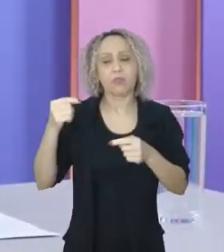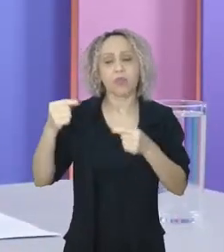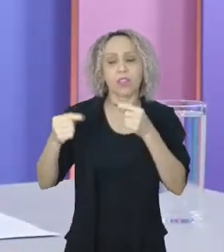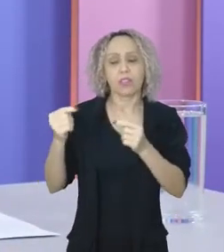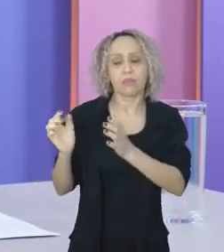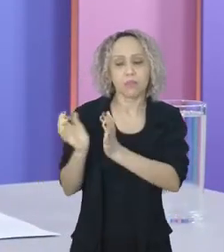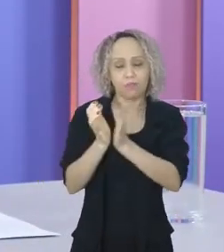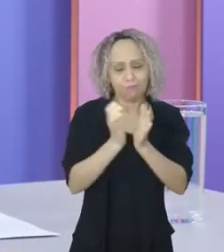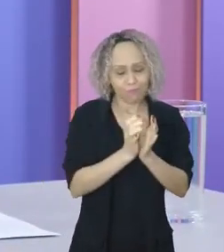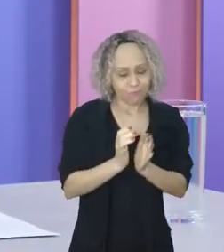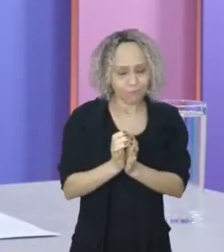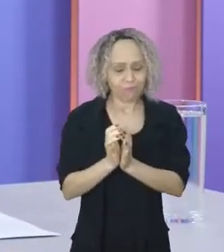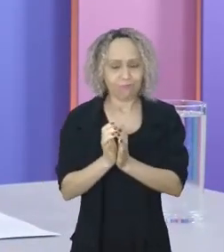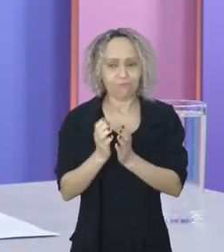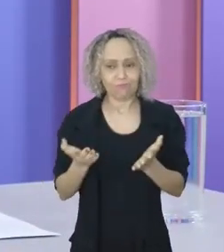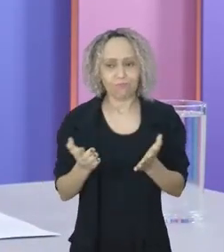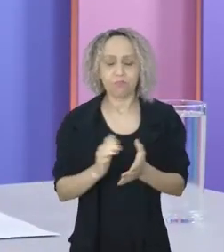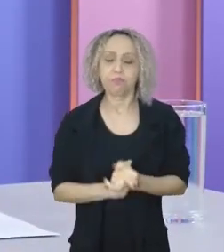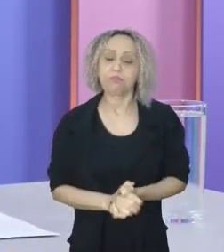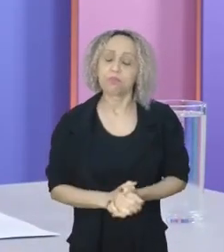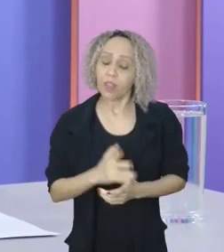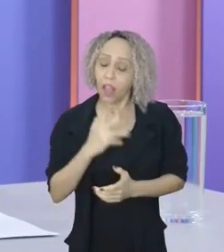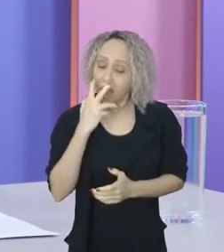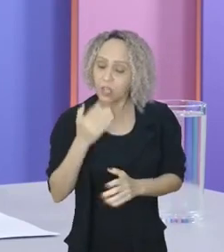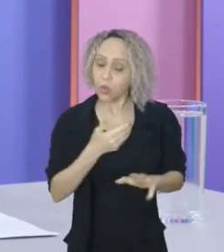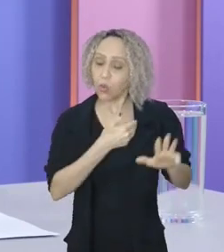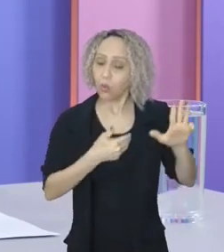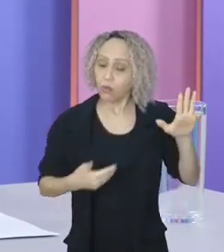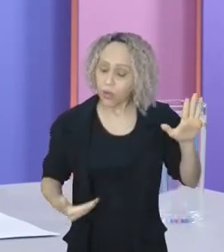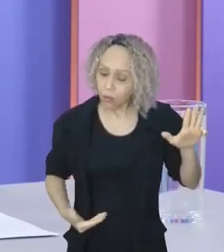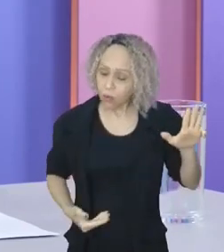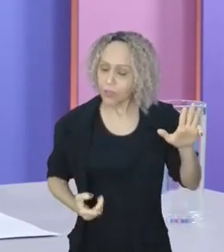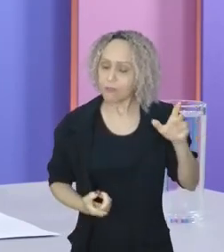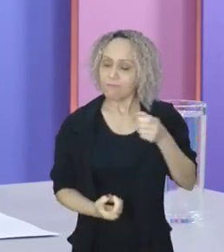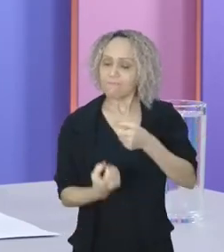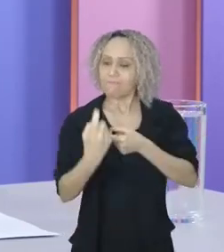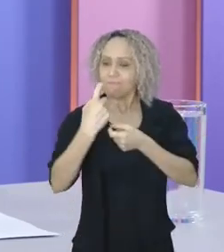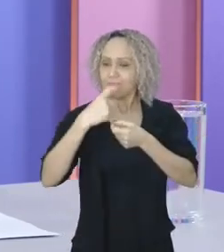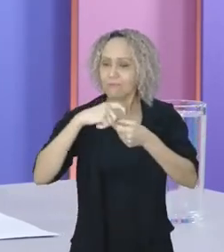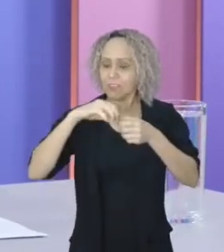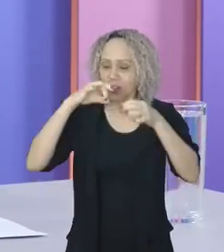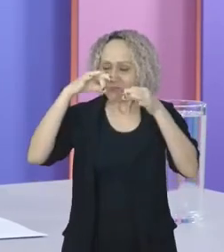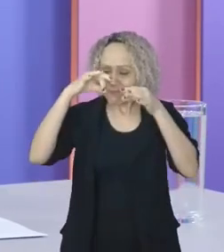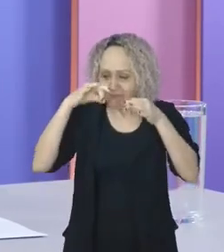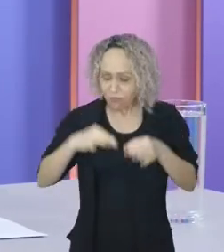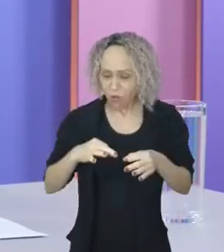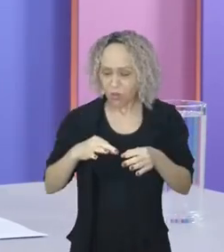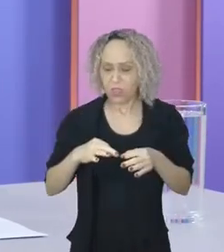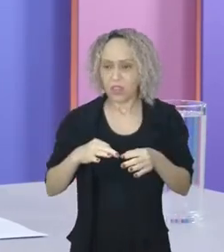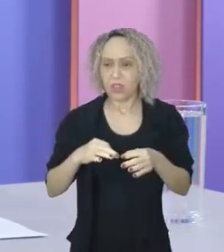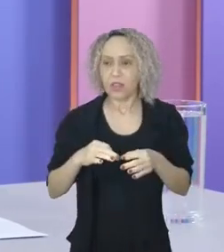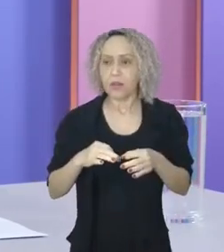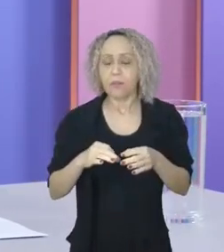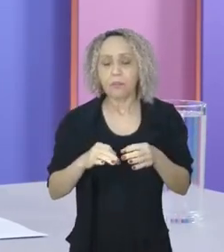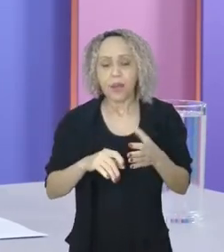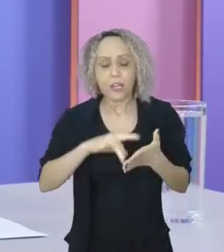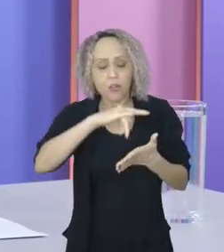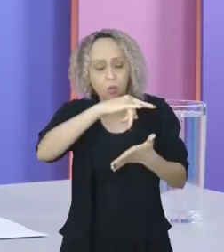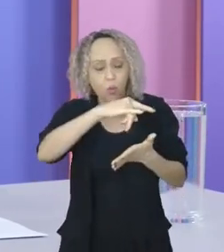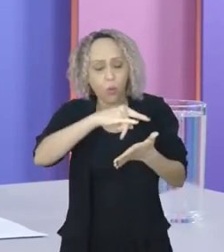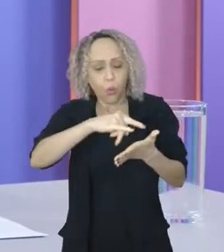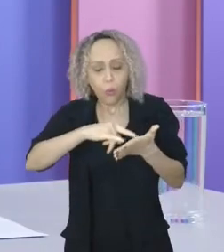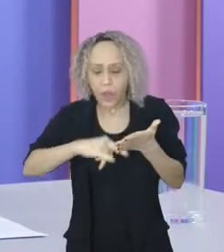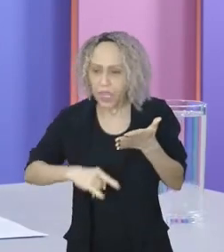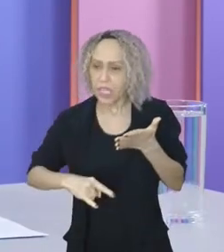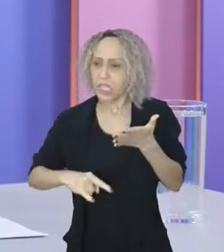retomar com muita força e determinação a regularização dos territórios das comunidades remanescentes